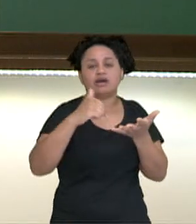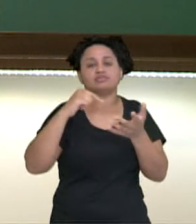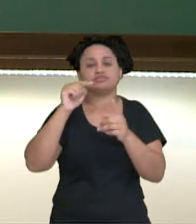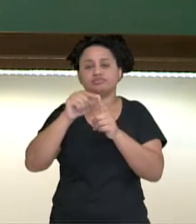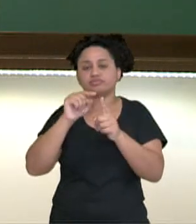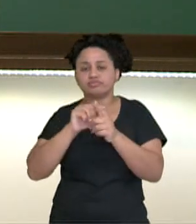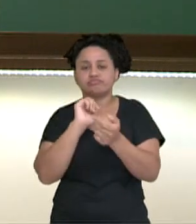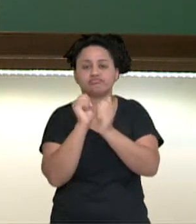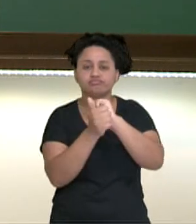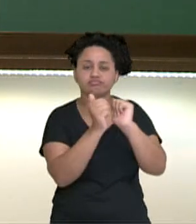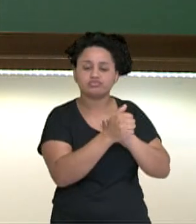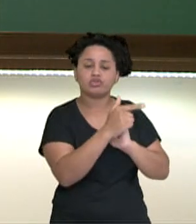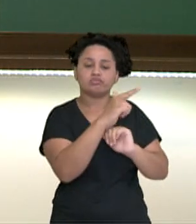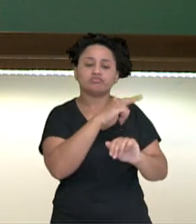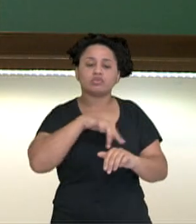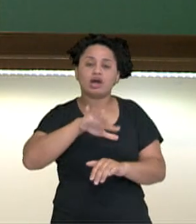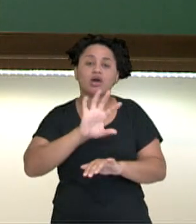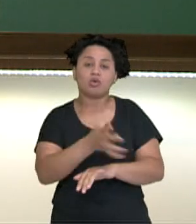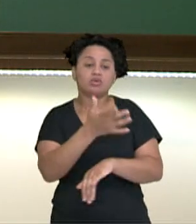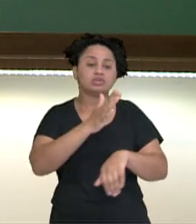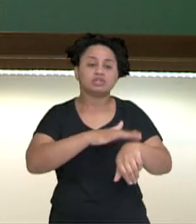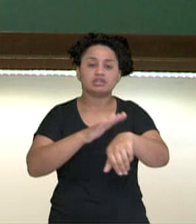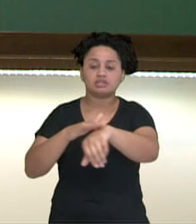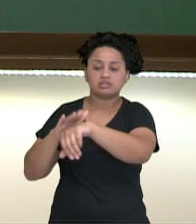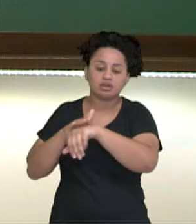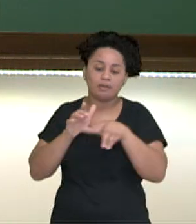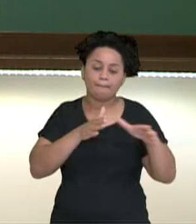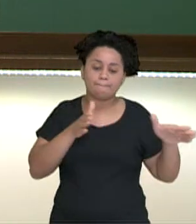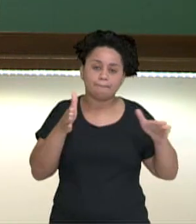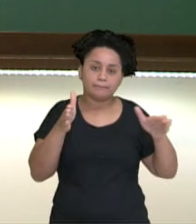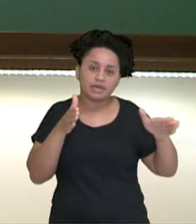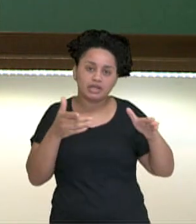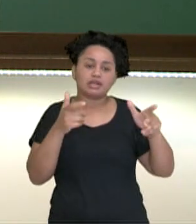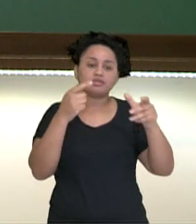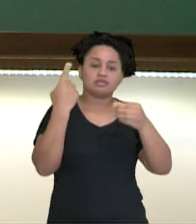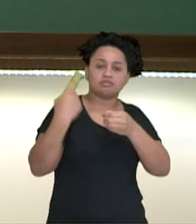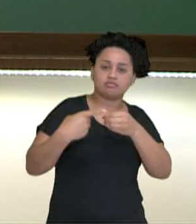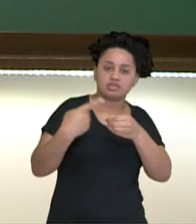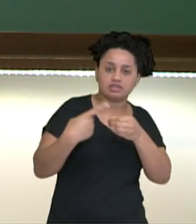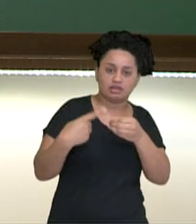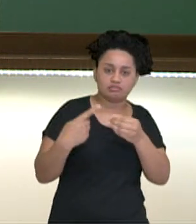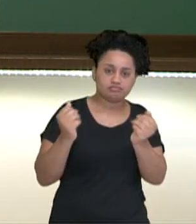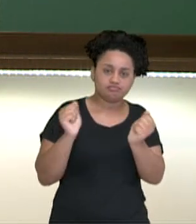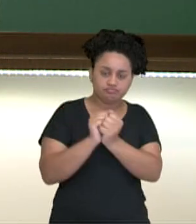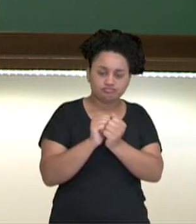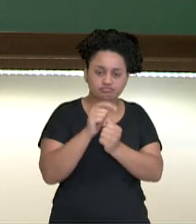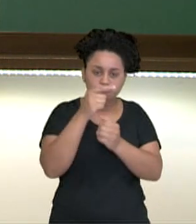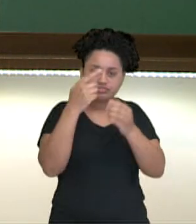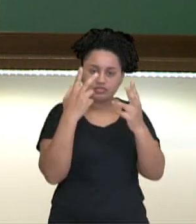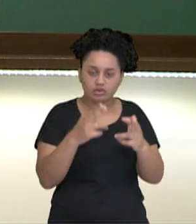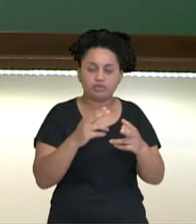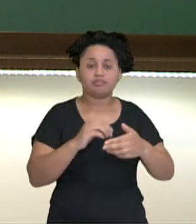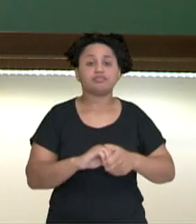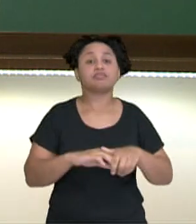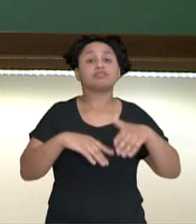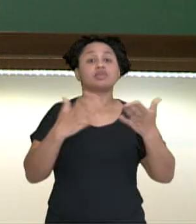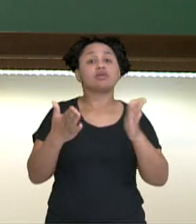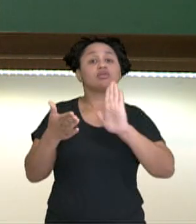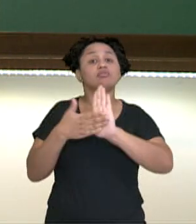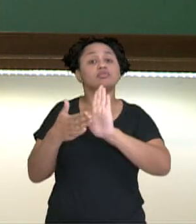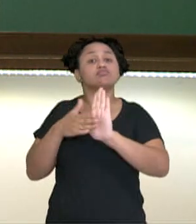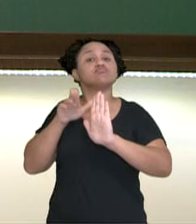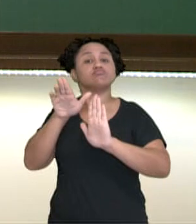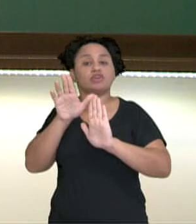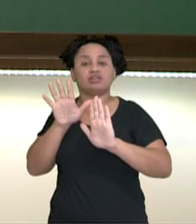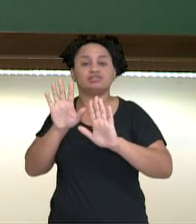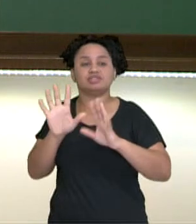modalidades esportivas, todas acontecendo numa mesma época, numa mesma cidade. Então, a proposta aqui, né, do World